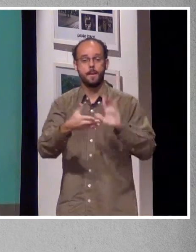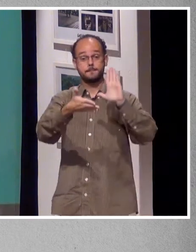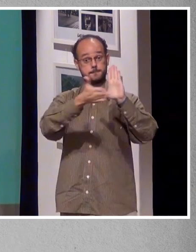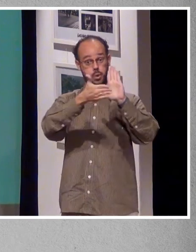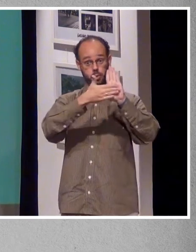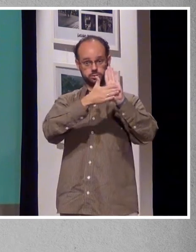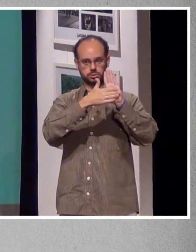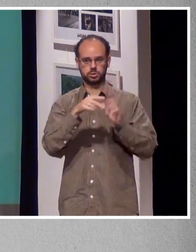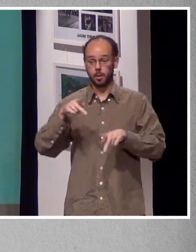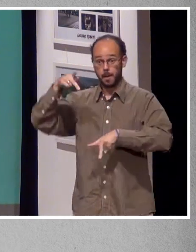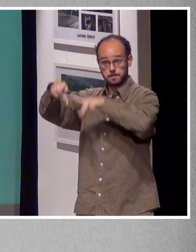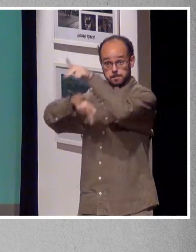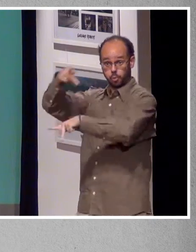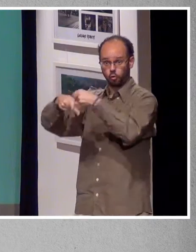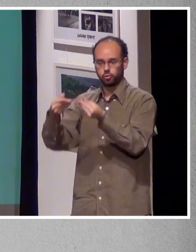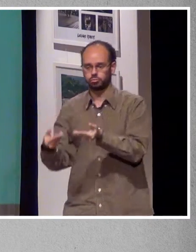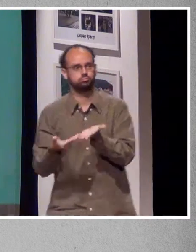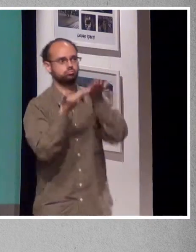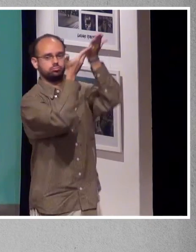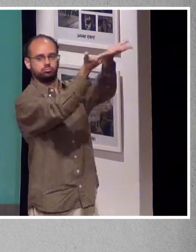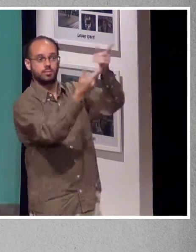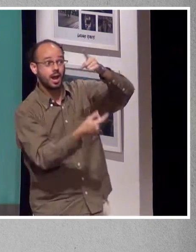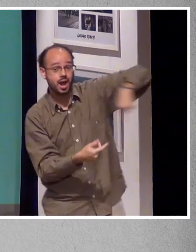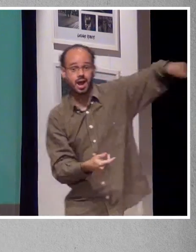Bem, as conferências, né, elas mostram